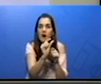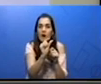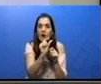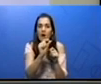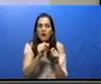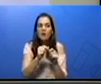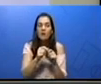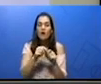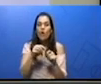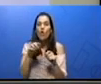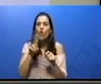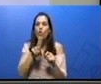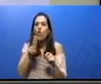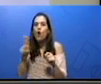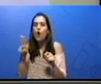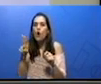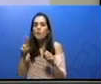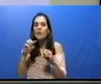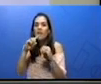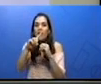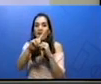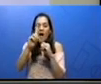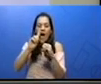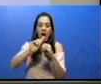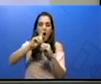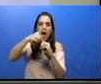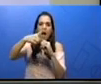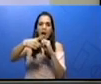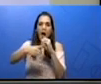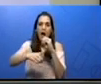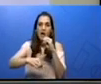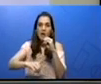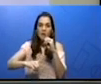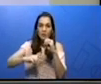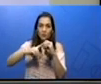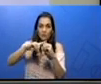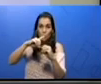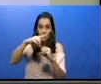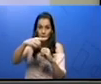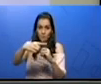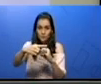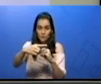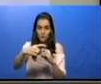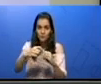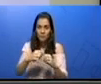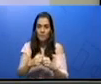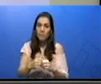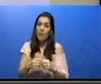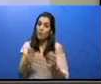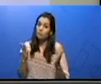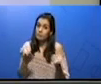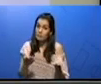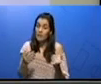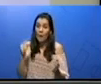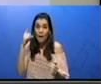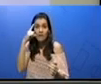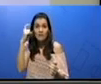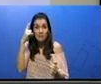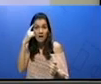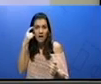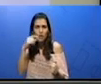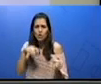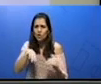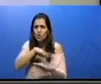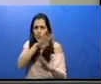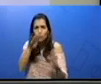denominadas átomos. A gente já falou um pouco sobre o que são os átomos, né? Então, a partir desse momento, com essa ideia, né, de que